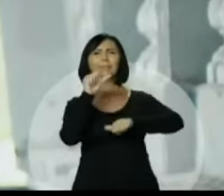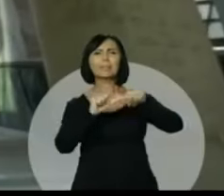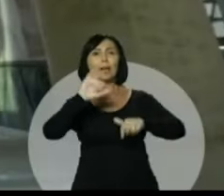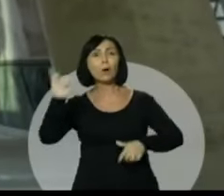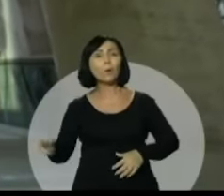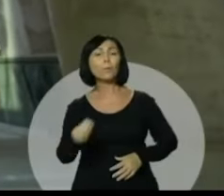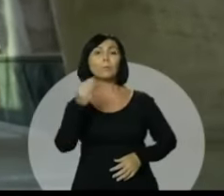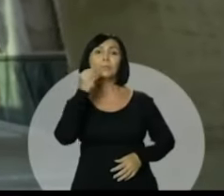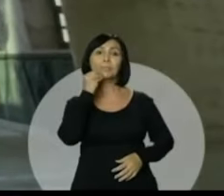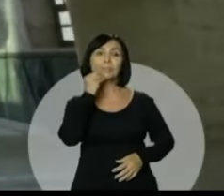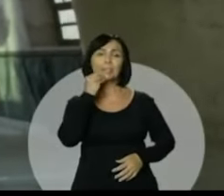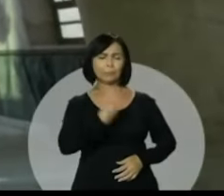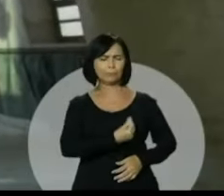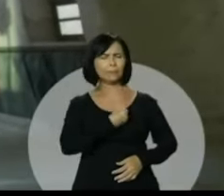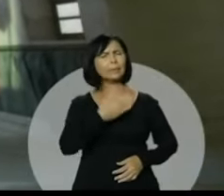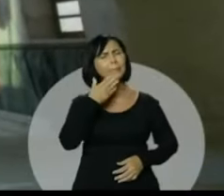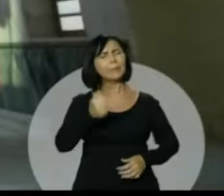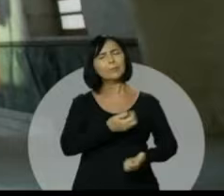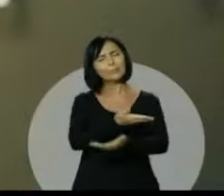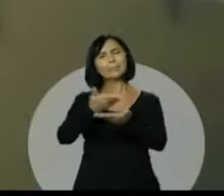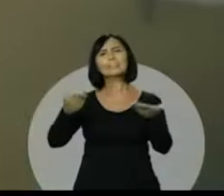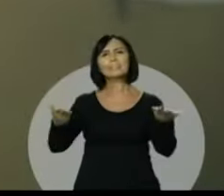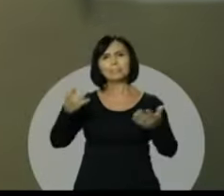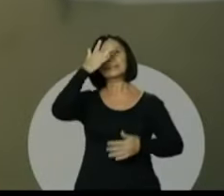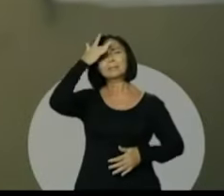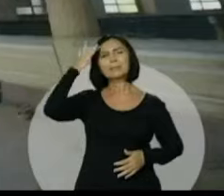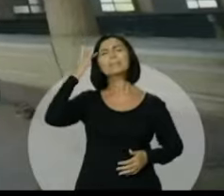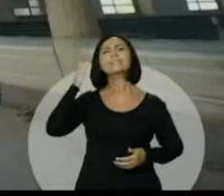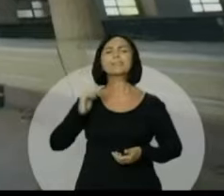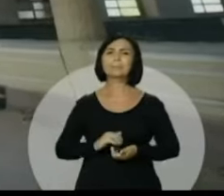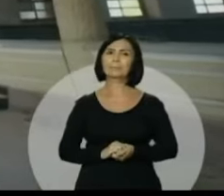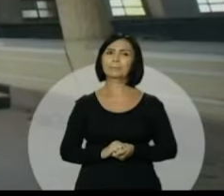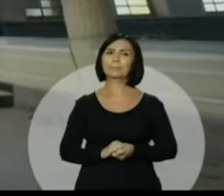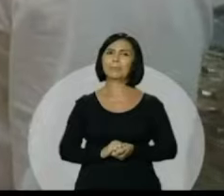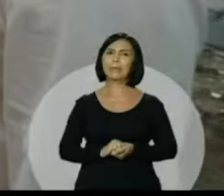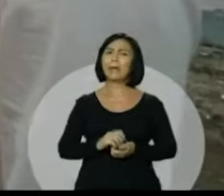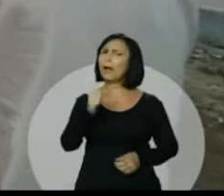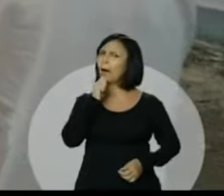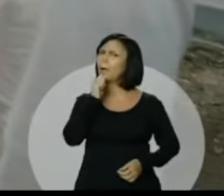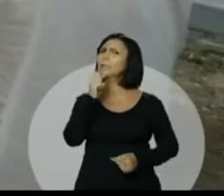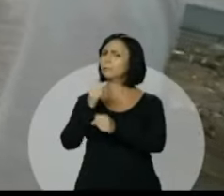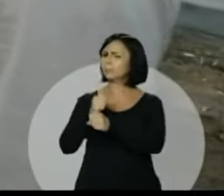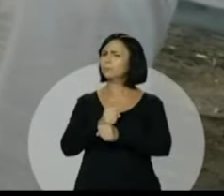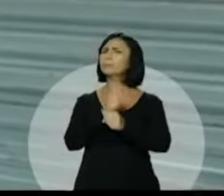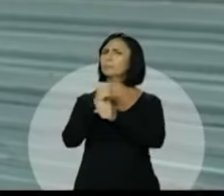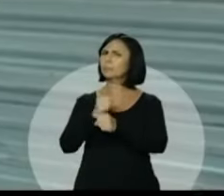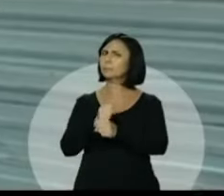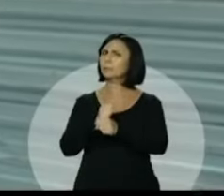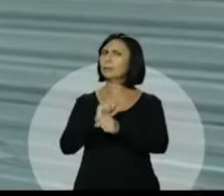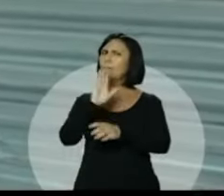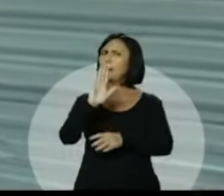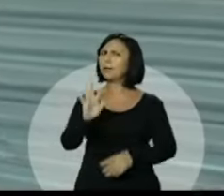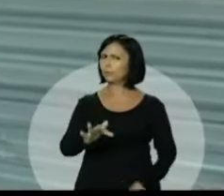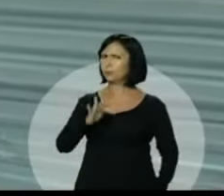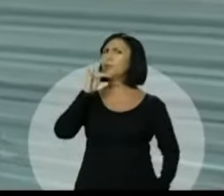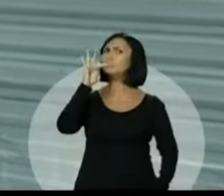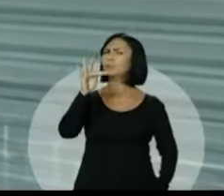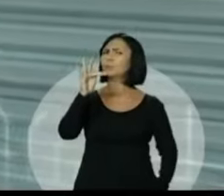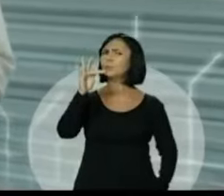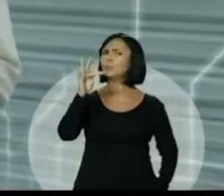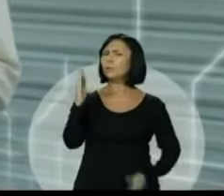vejo oportunidades de uma vida melhor para muita gente. Por enquanto, é uma obra, mas será uma